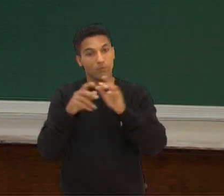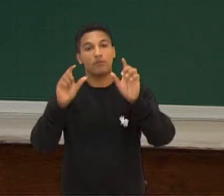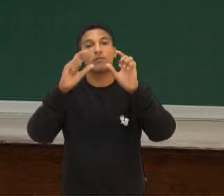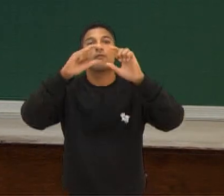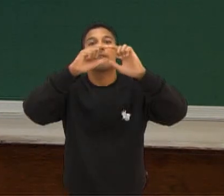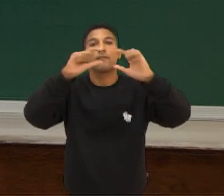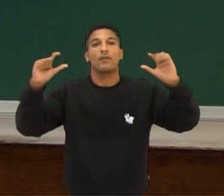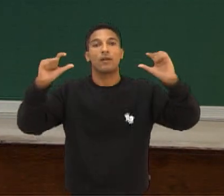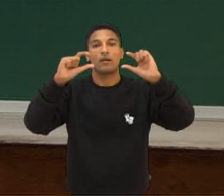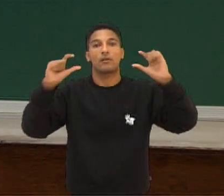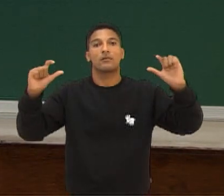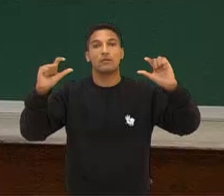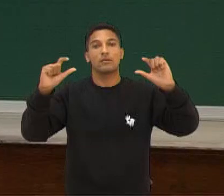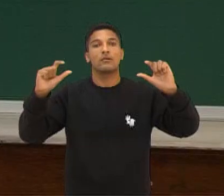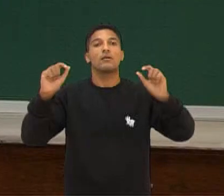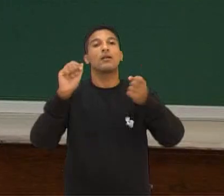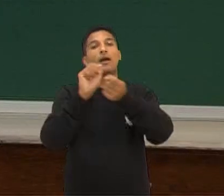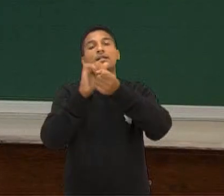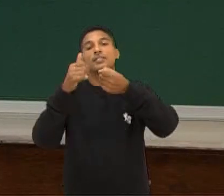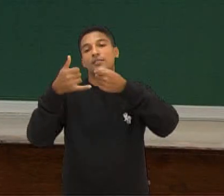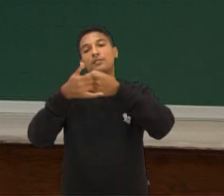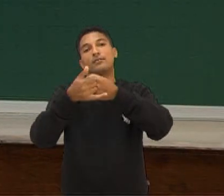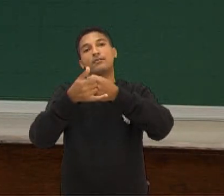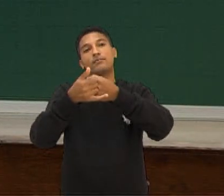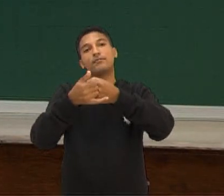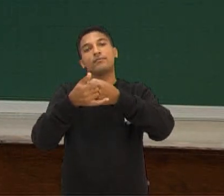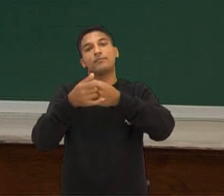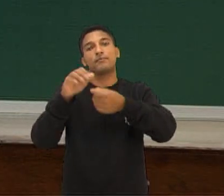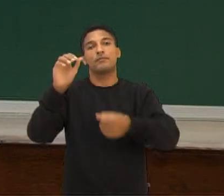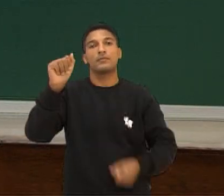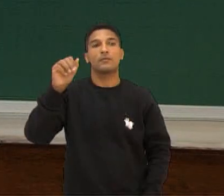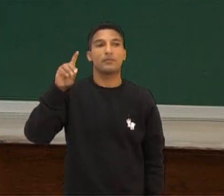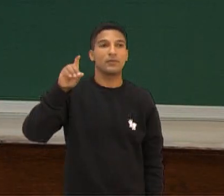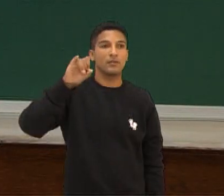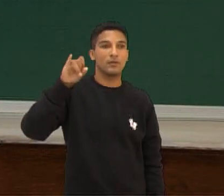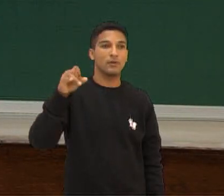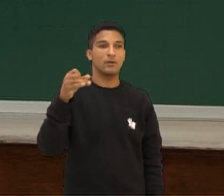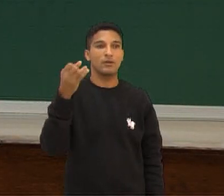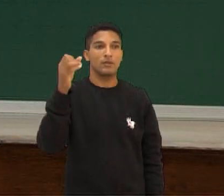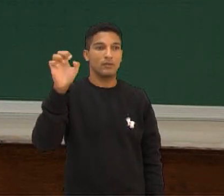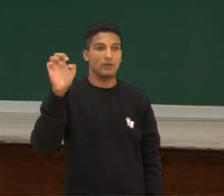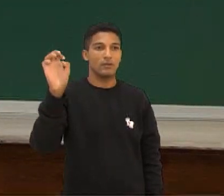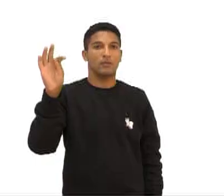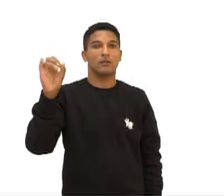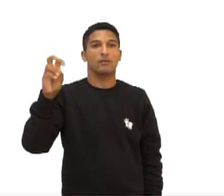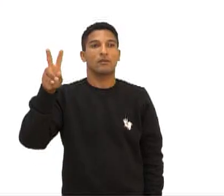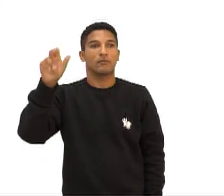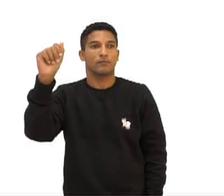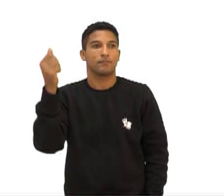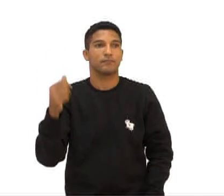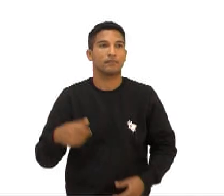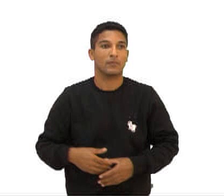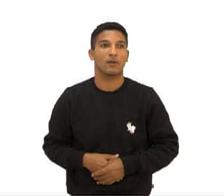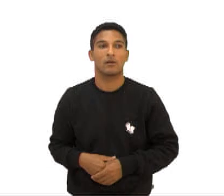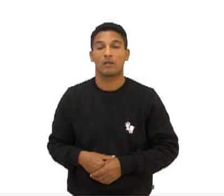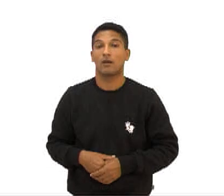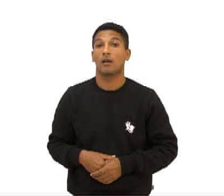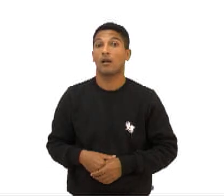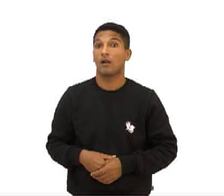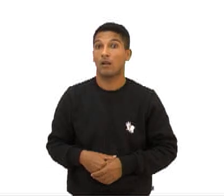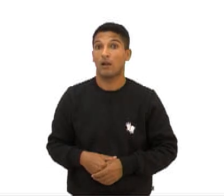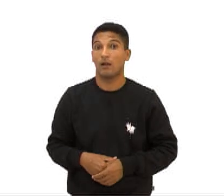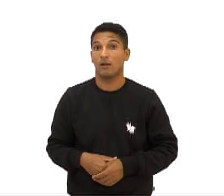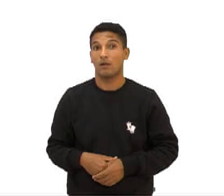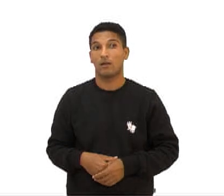adjetiva. Por quê? Porque faz papel de adjetivo no período simples. Olha aqui, o júri que sofria